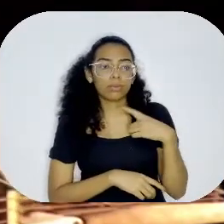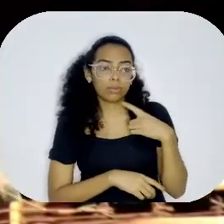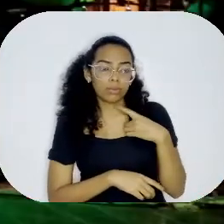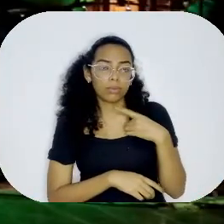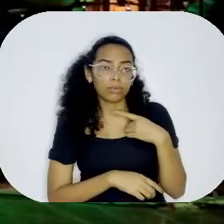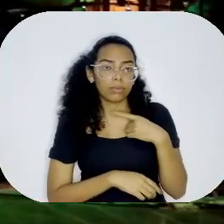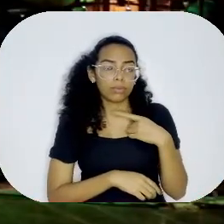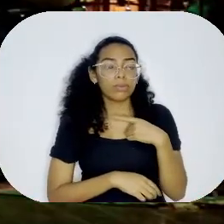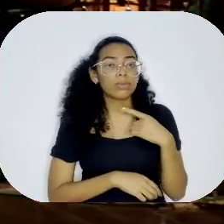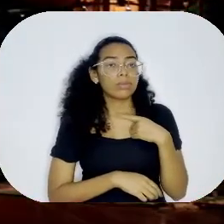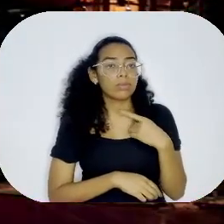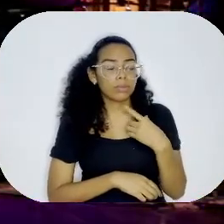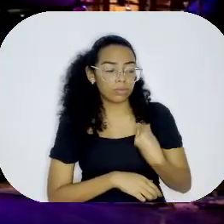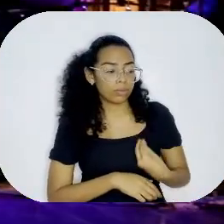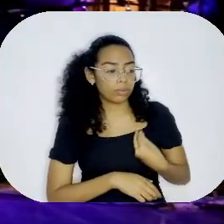de cada